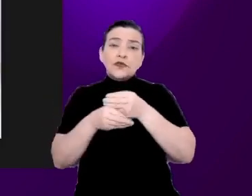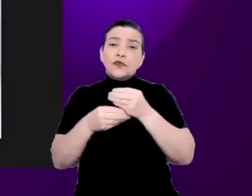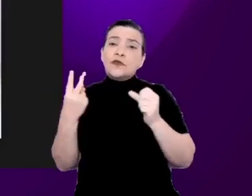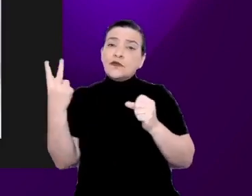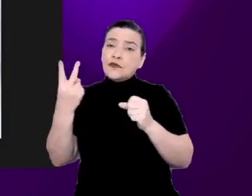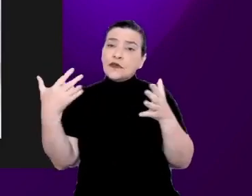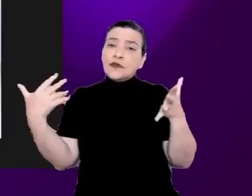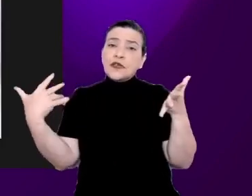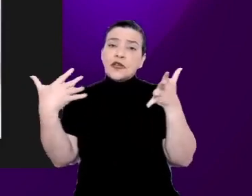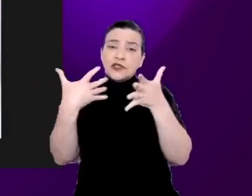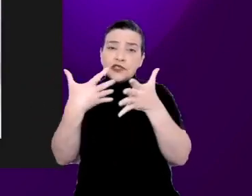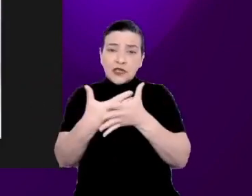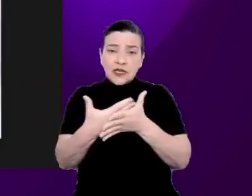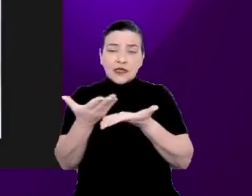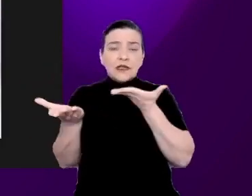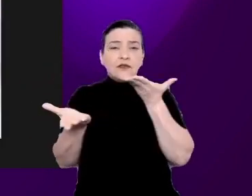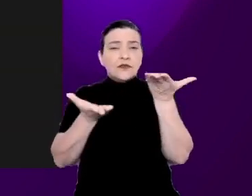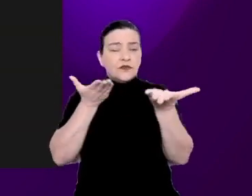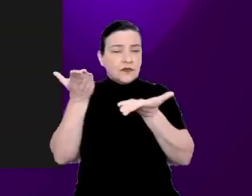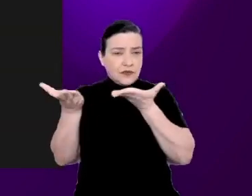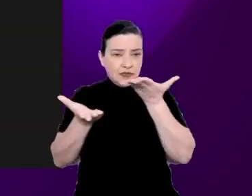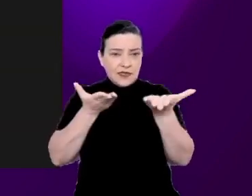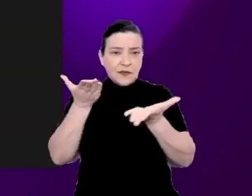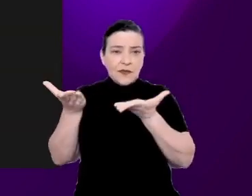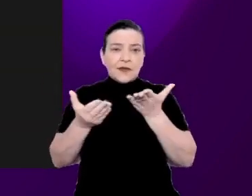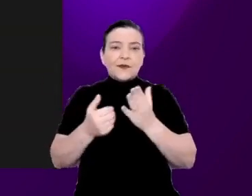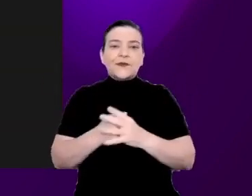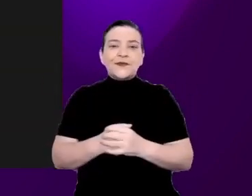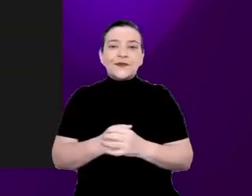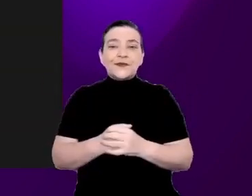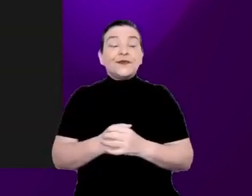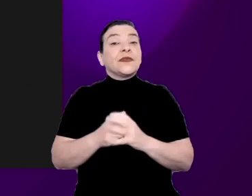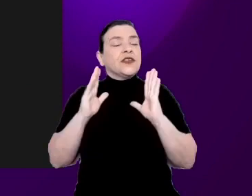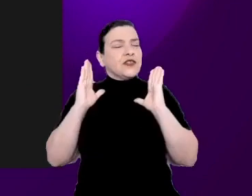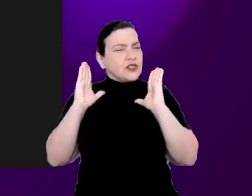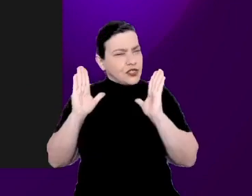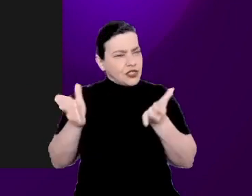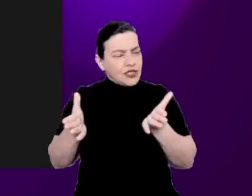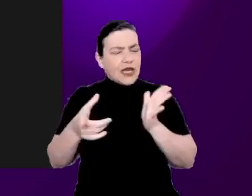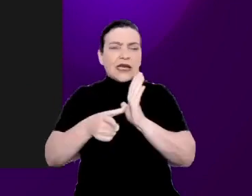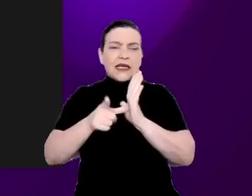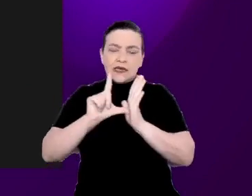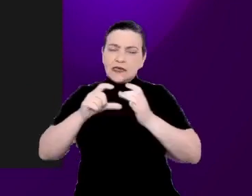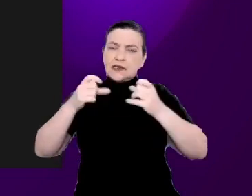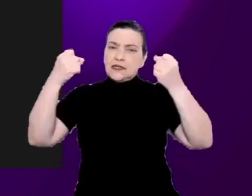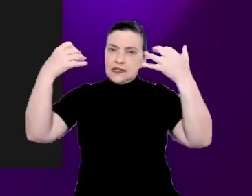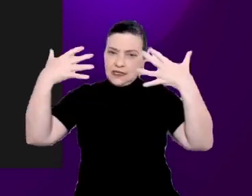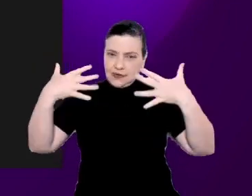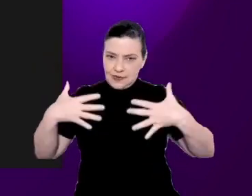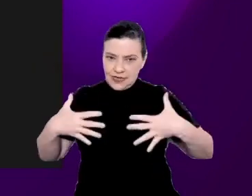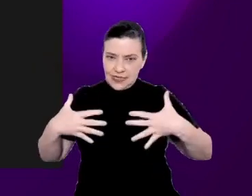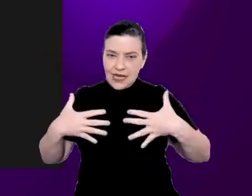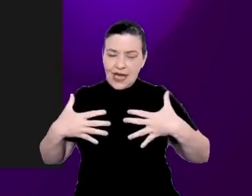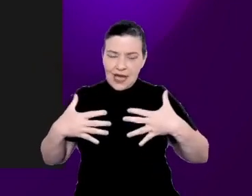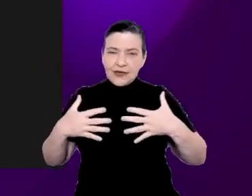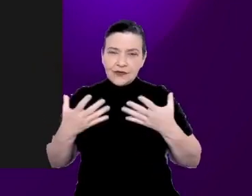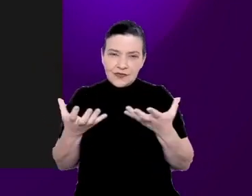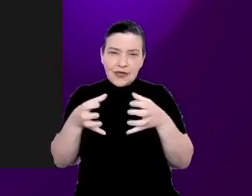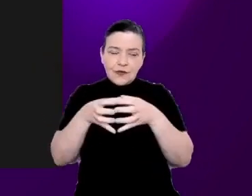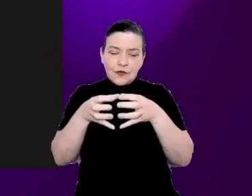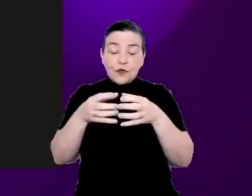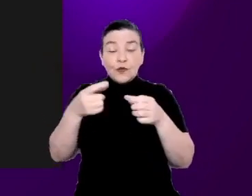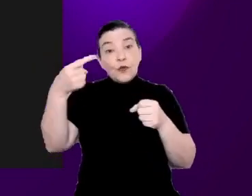do cuidado, na ponta do cuidado, né? Muito já falado na mesa 1 e muito já sabido